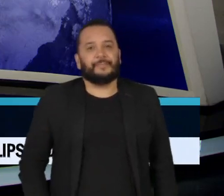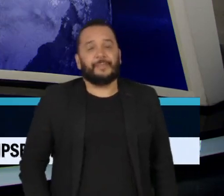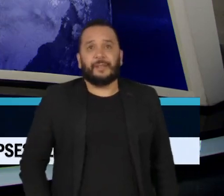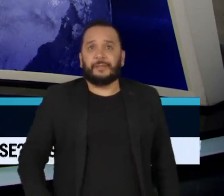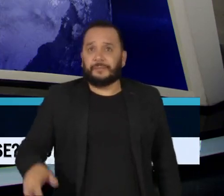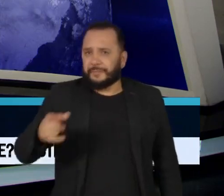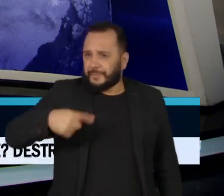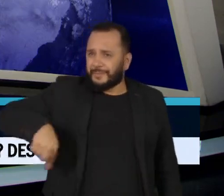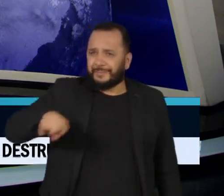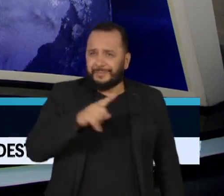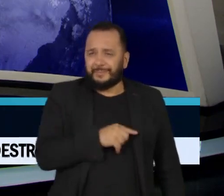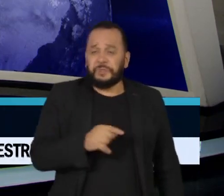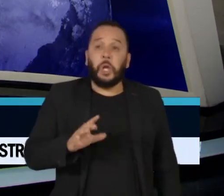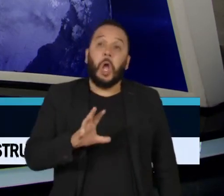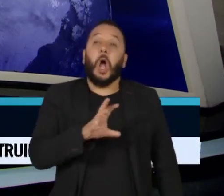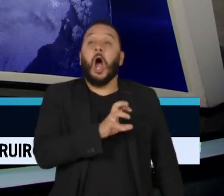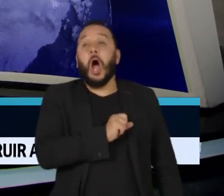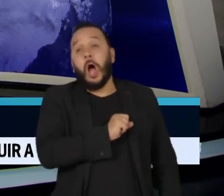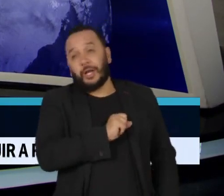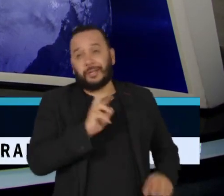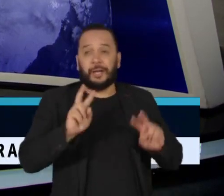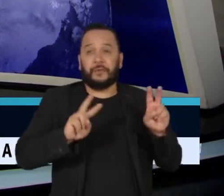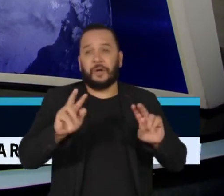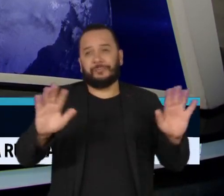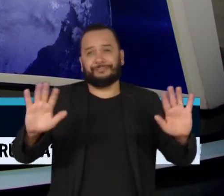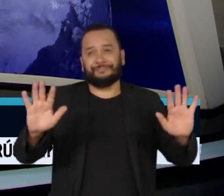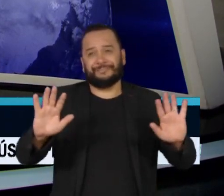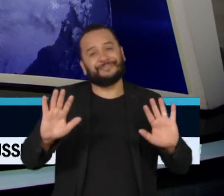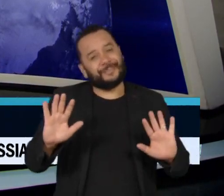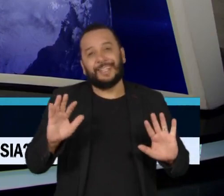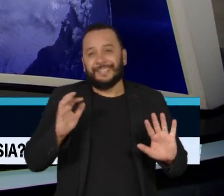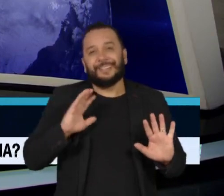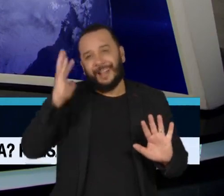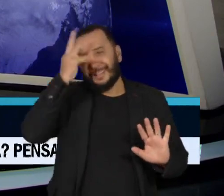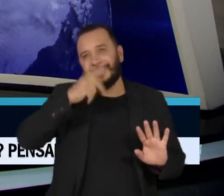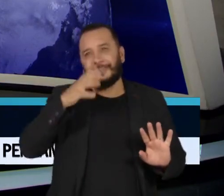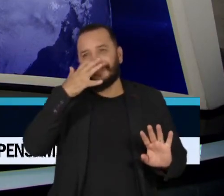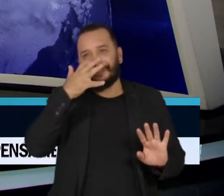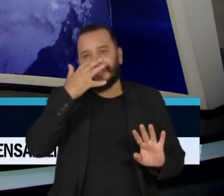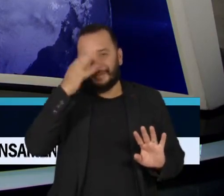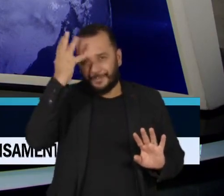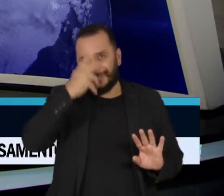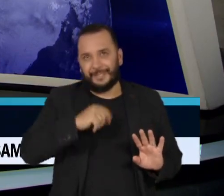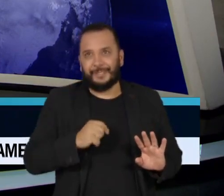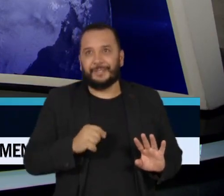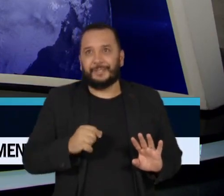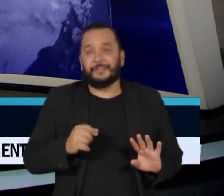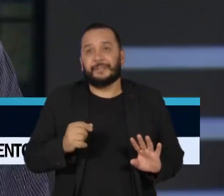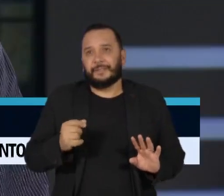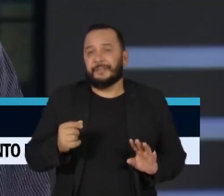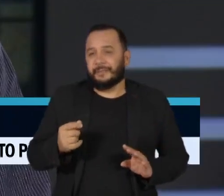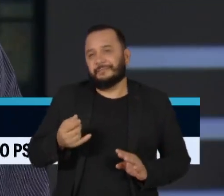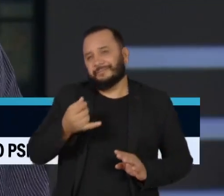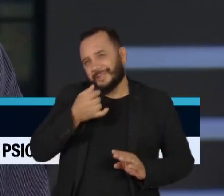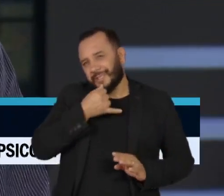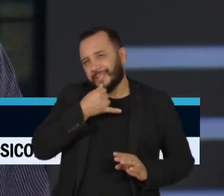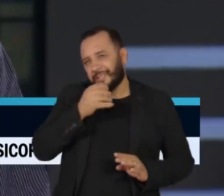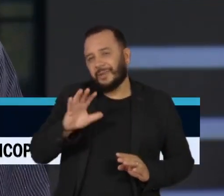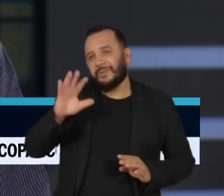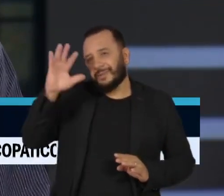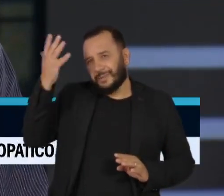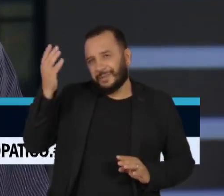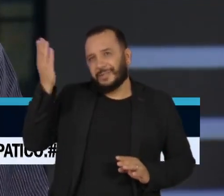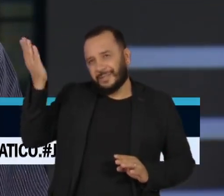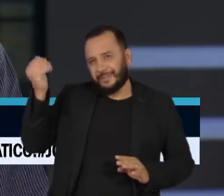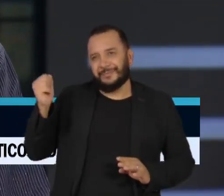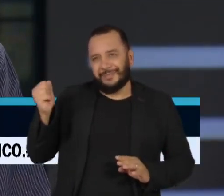sermos grandes folhões porque estamos trabalhando mas assim é lindo de ver né as escolas estão uma pena tragédia só que atrapalhou um pouco o